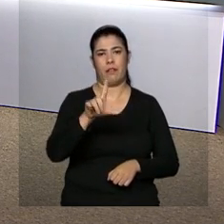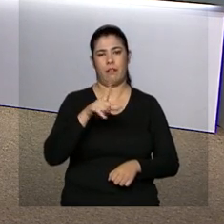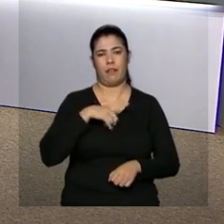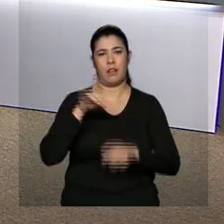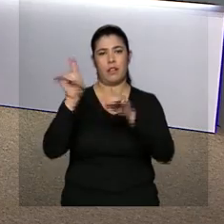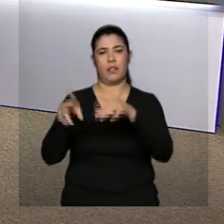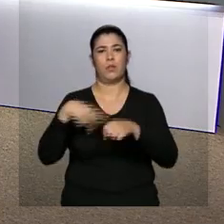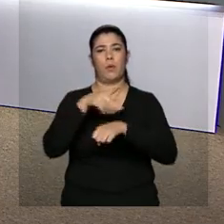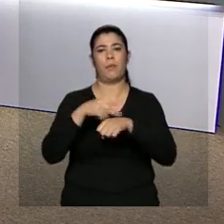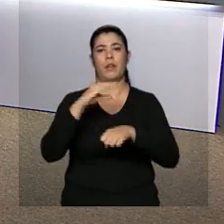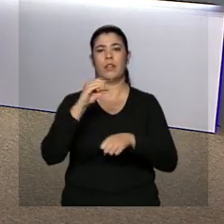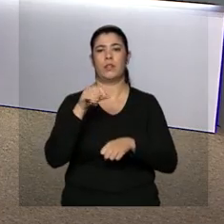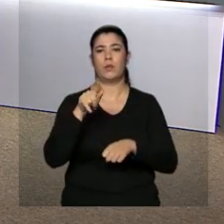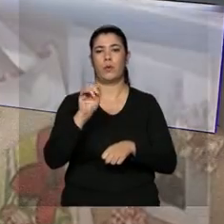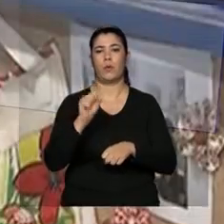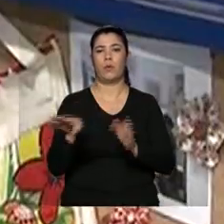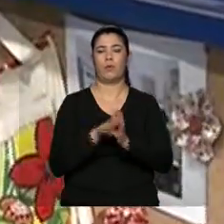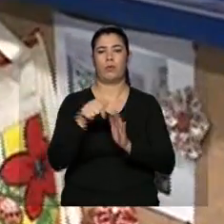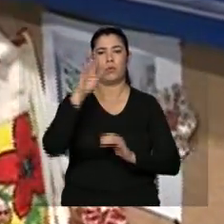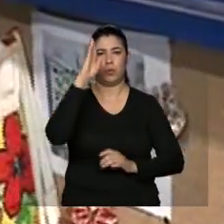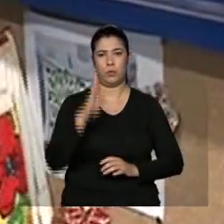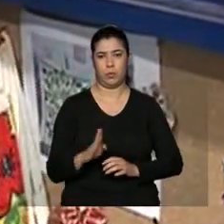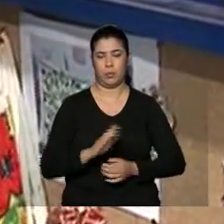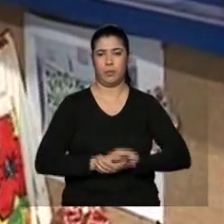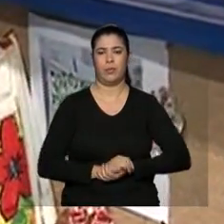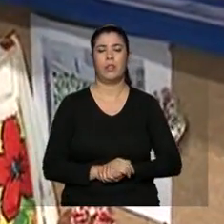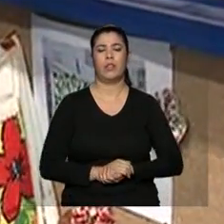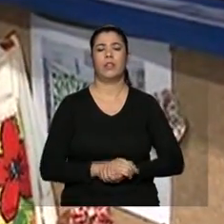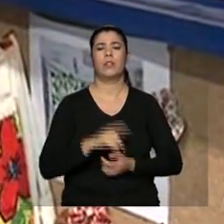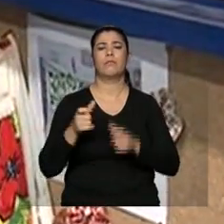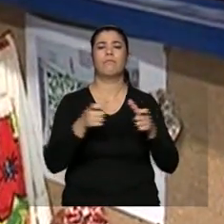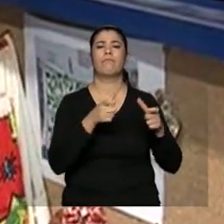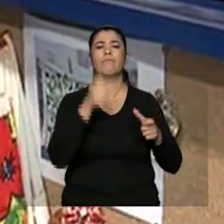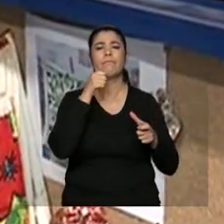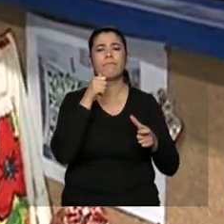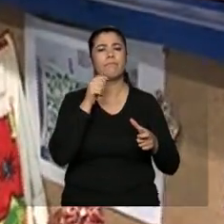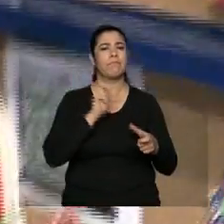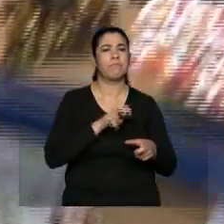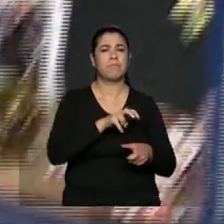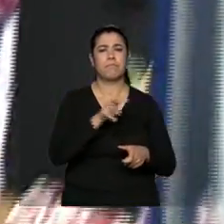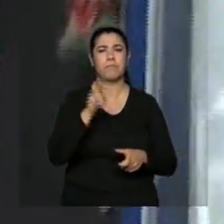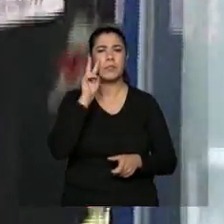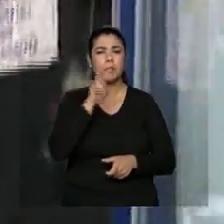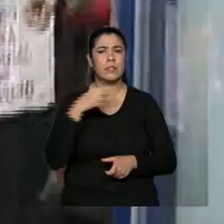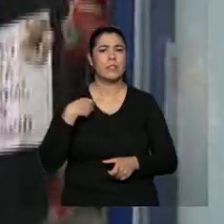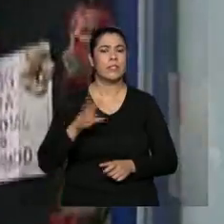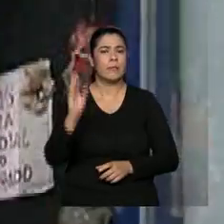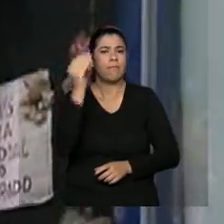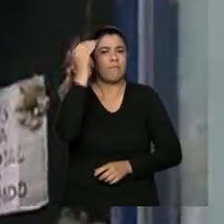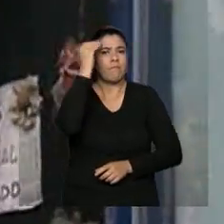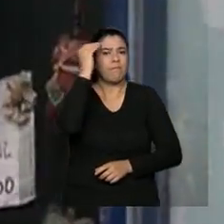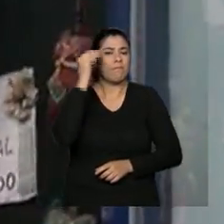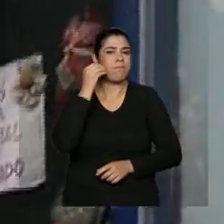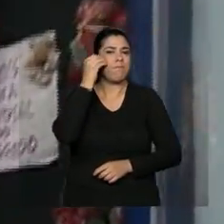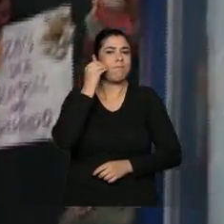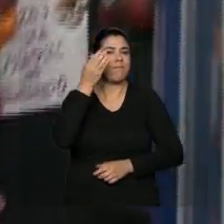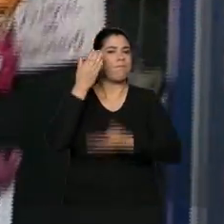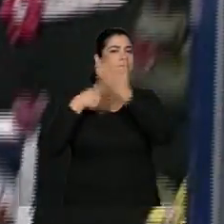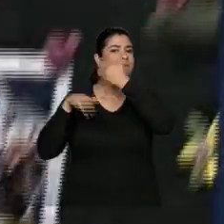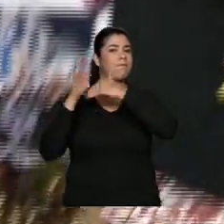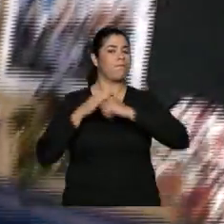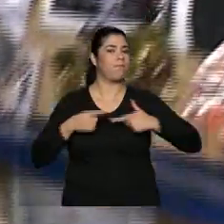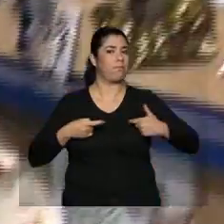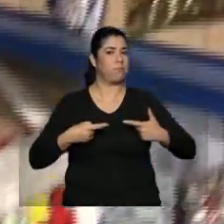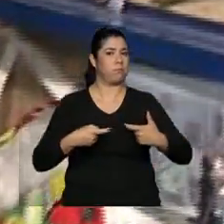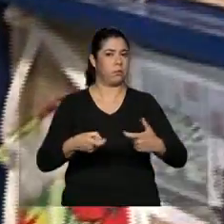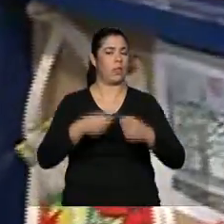que veio para o Brasil. Onde quer que vá, Meirelle leva na memória a violência que presenciou em seu país natal,